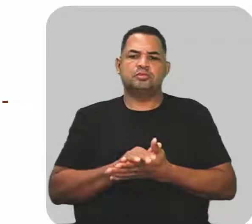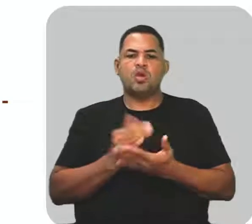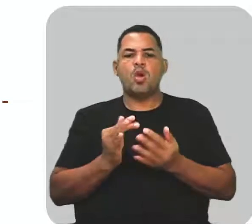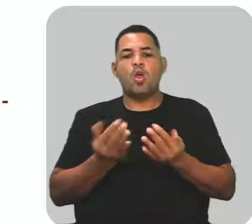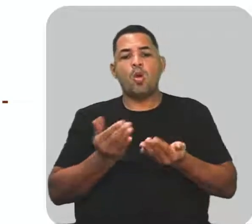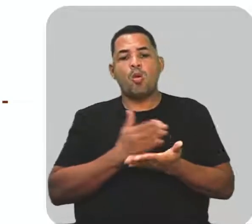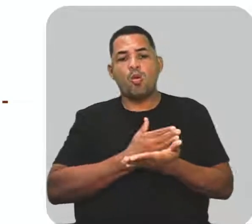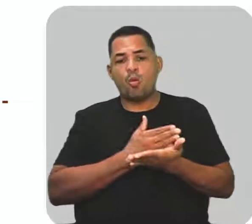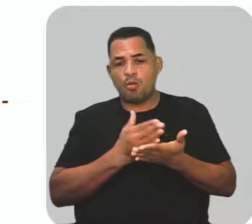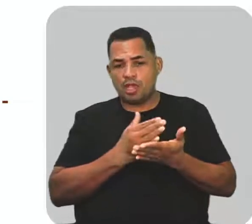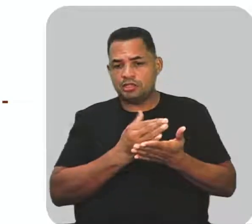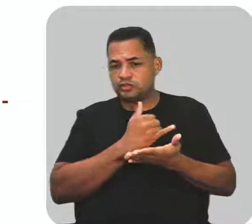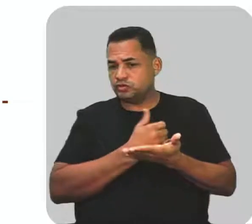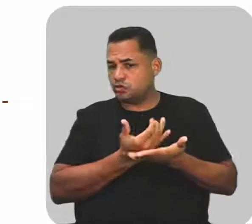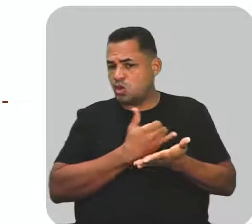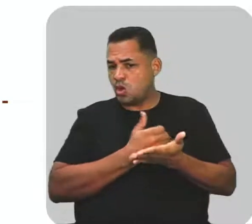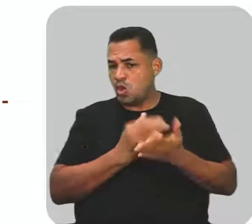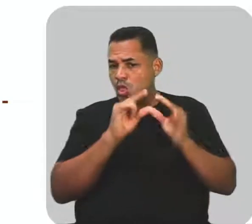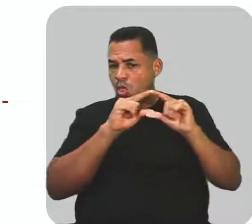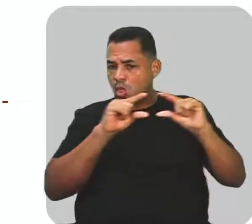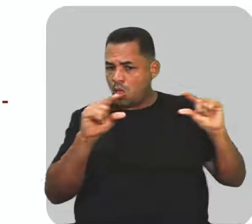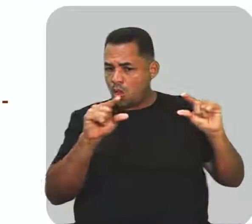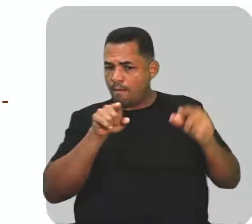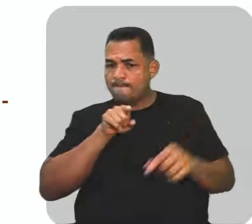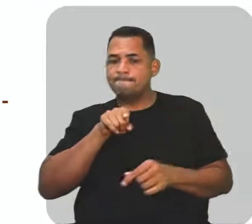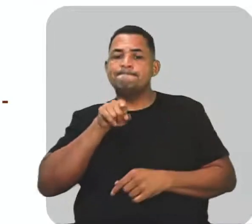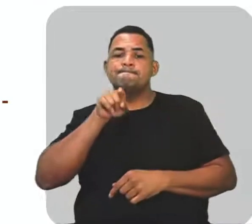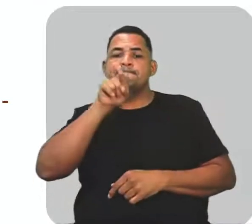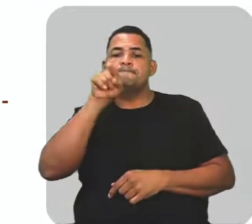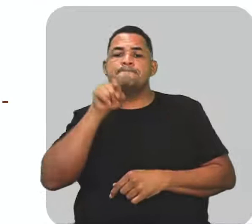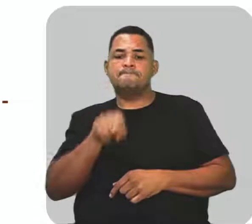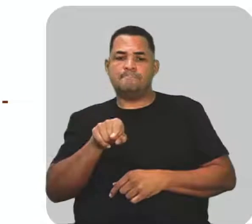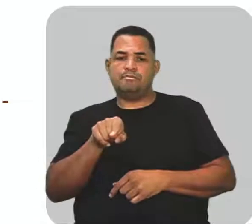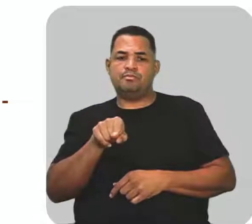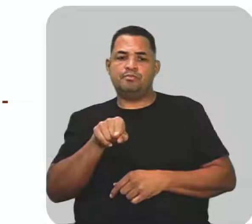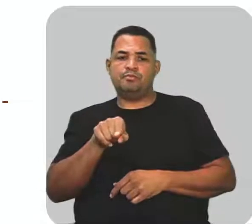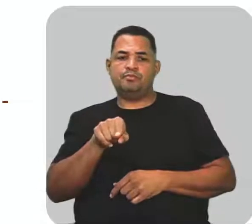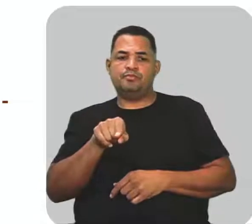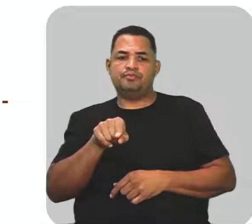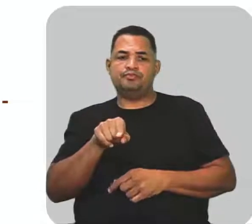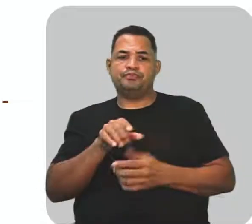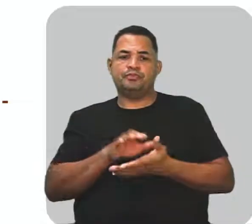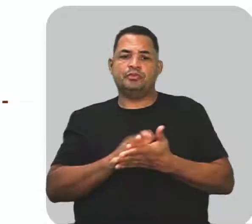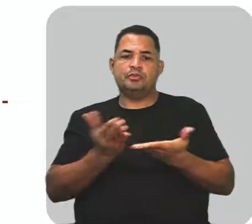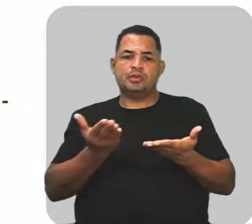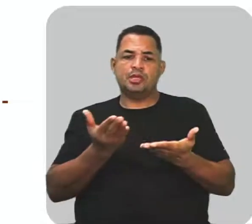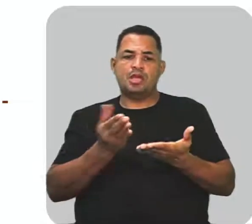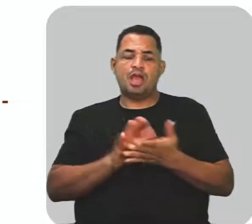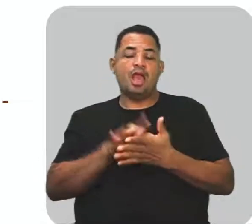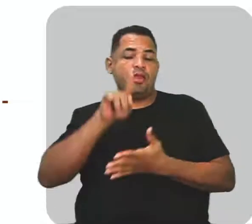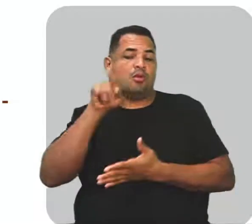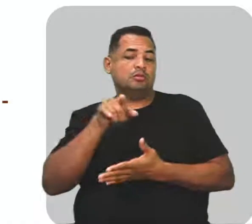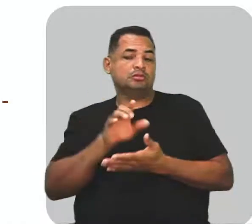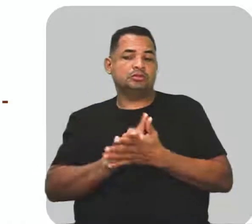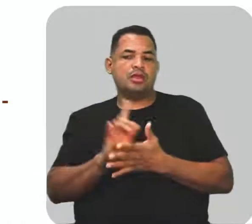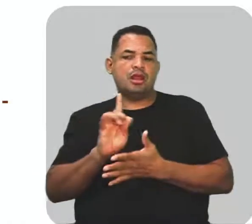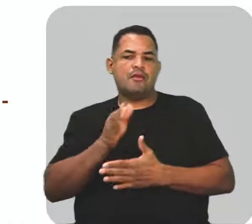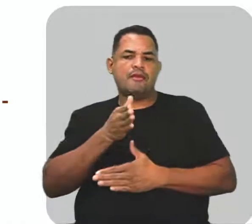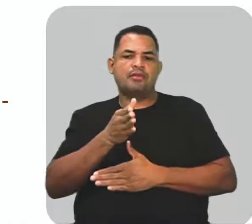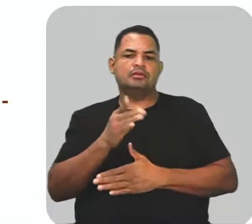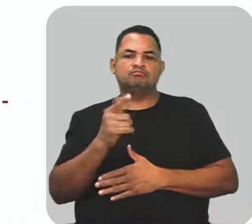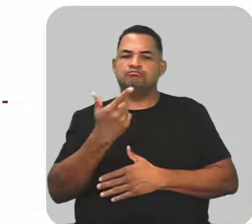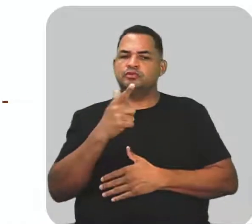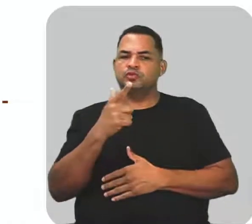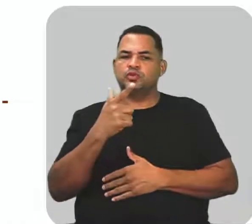com o pronome que e o ponto de interrogação no final. A interrogativa indireta